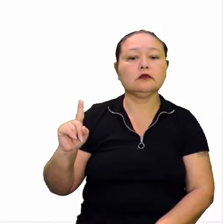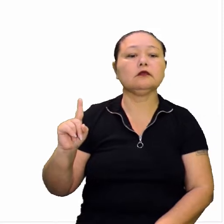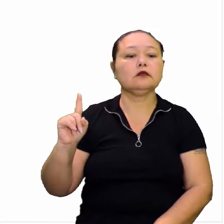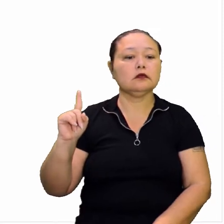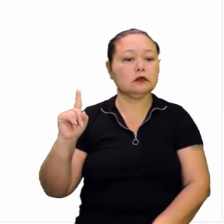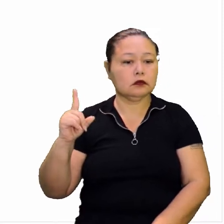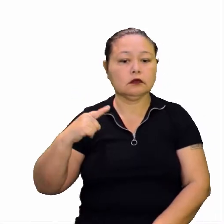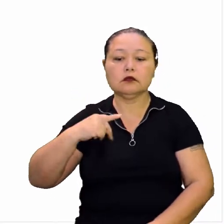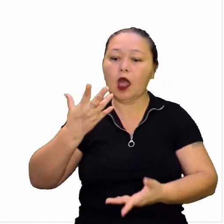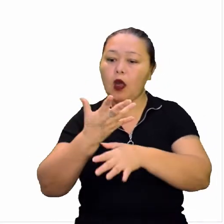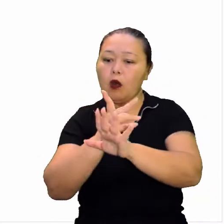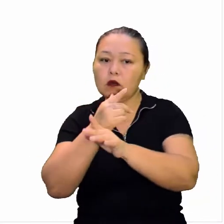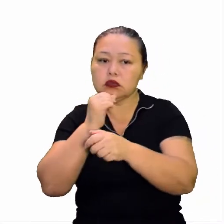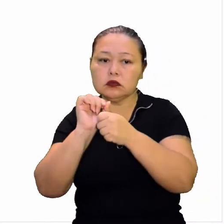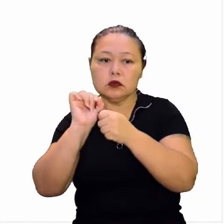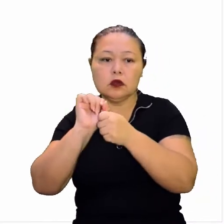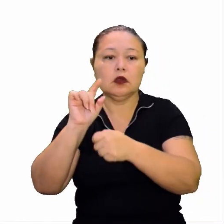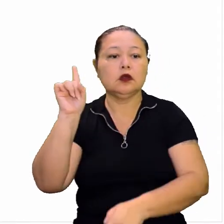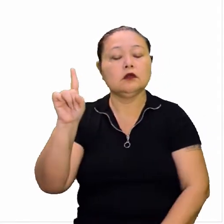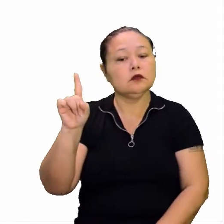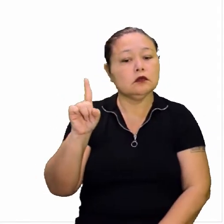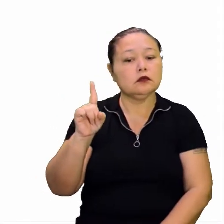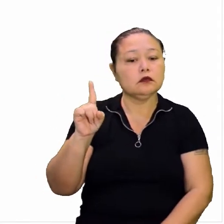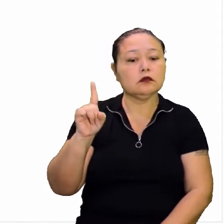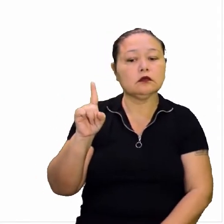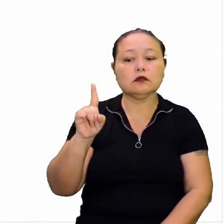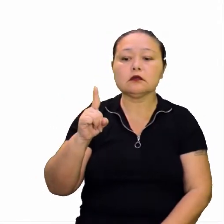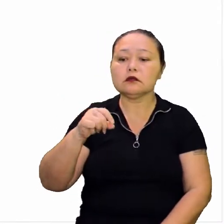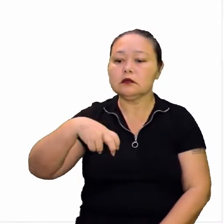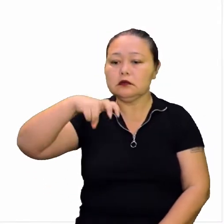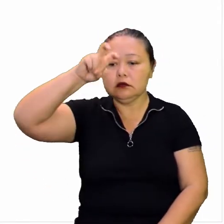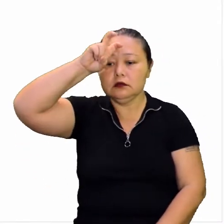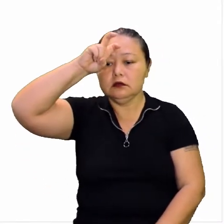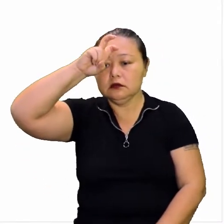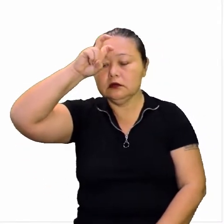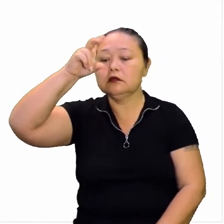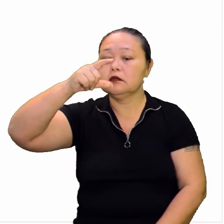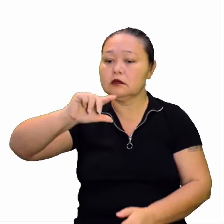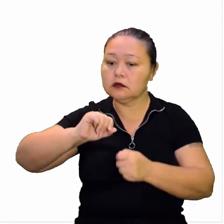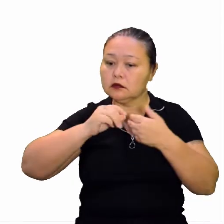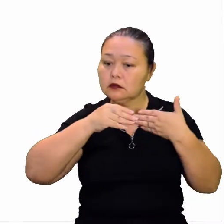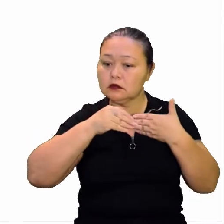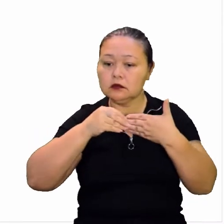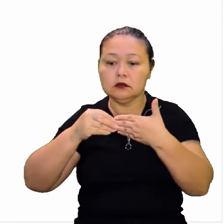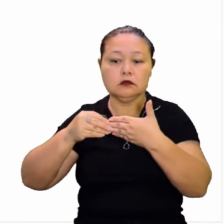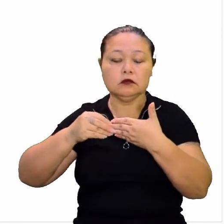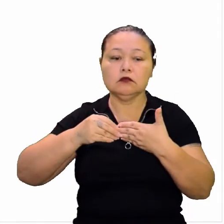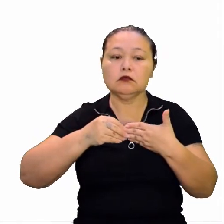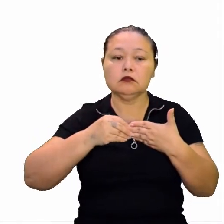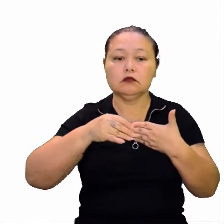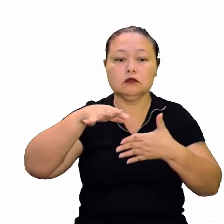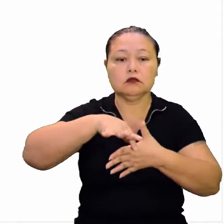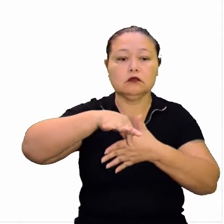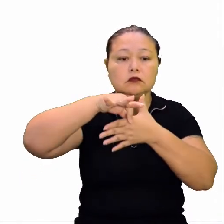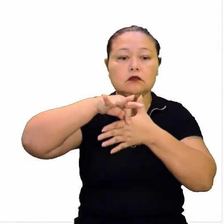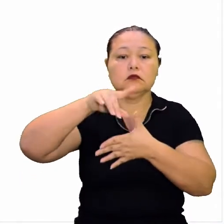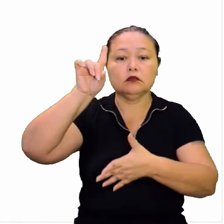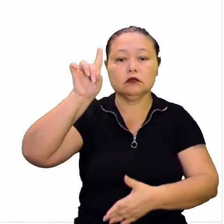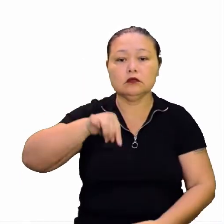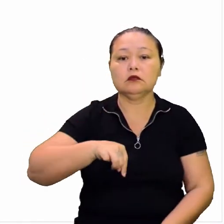Nômadas do deserto. E a saída do Egito sob a chefia de Moisés, que está no